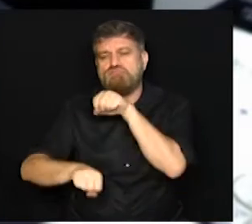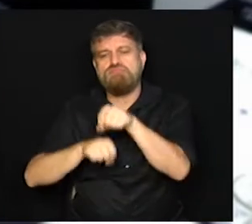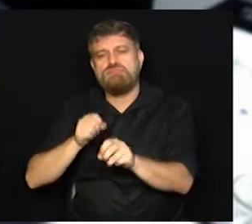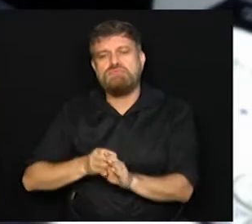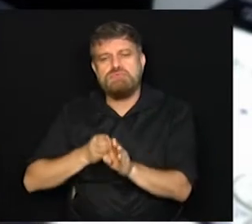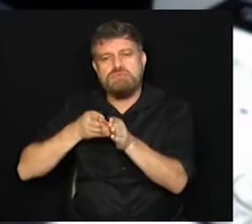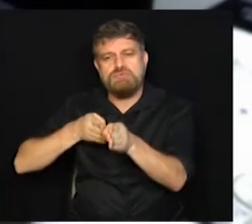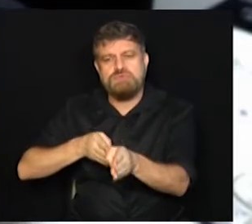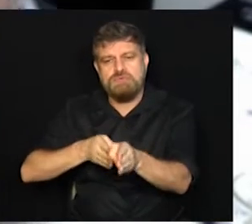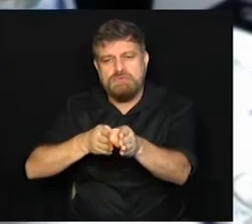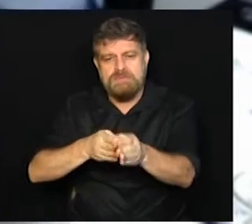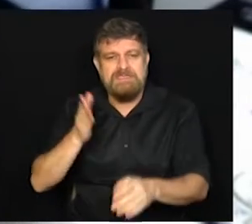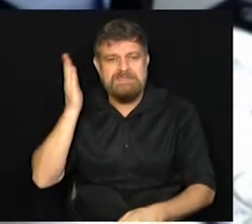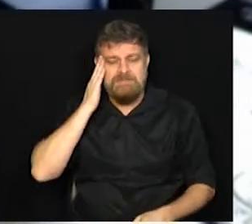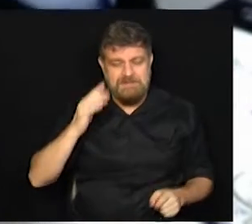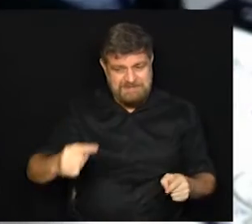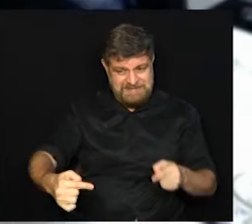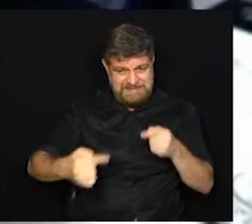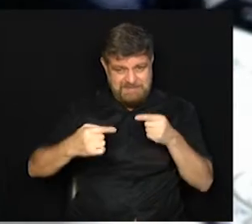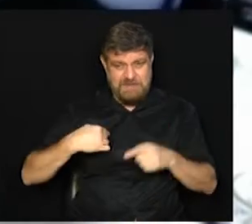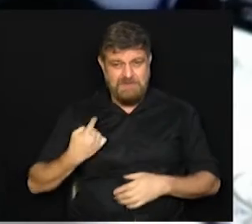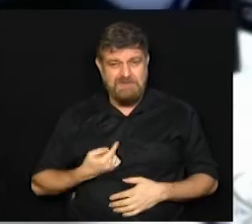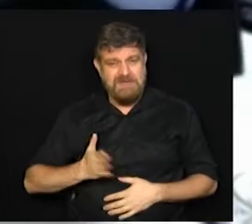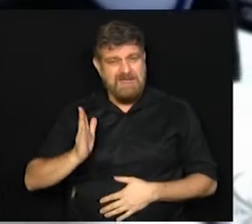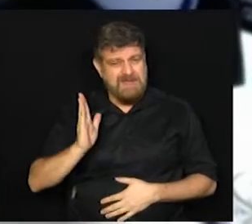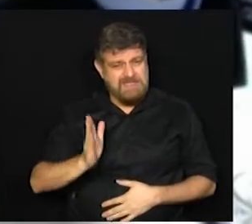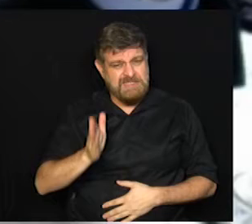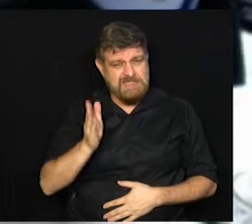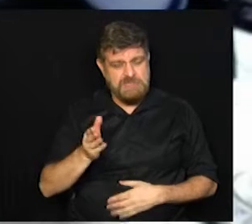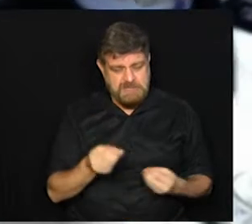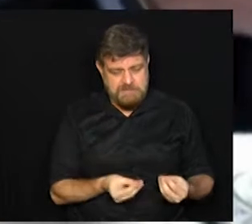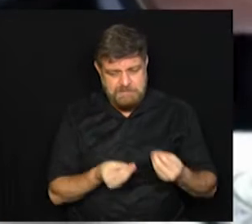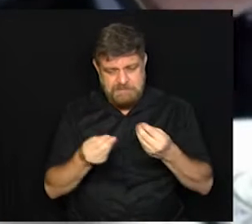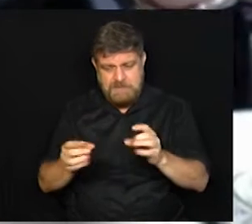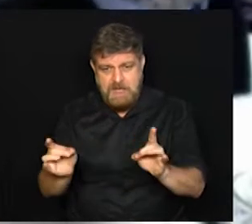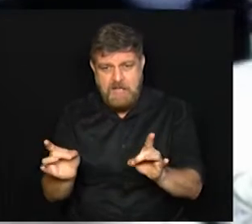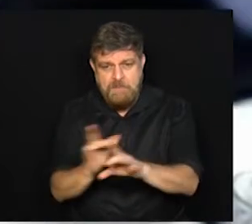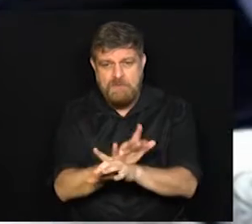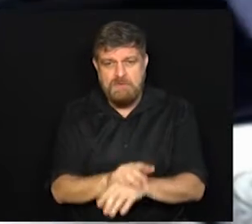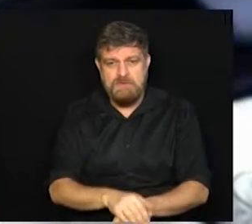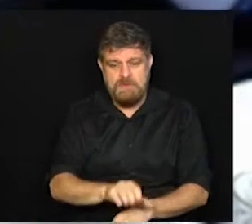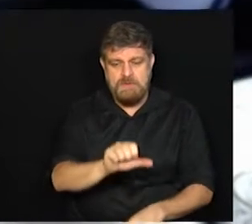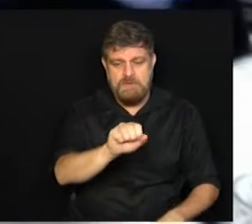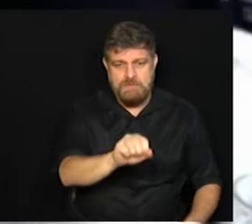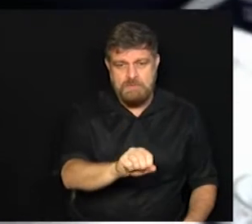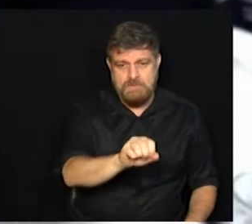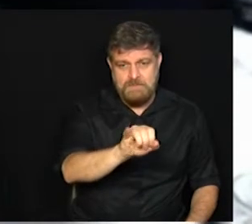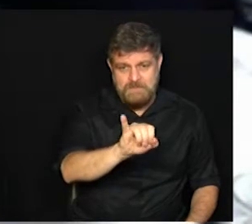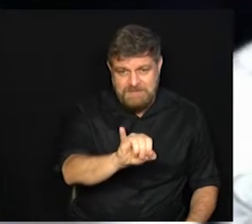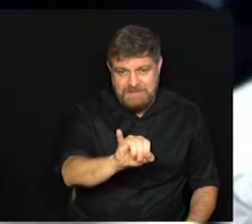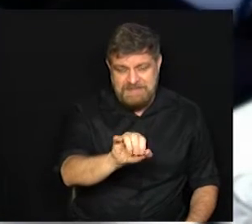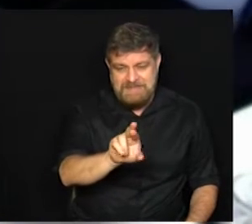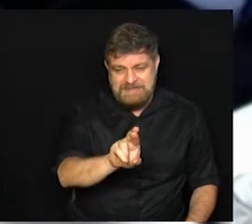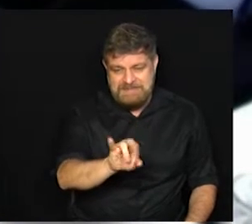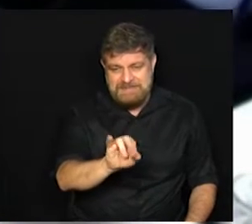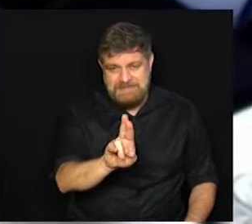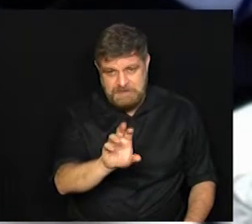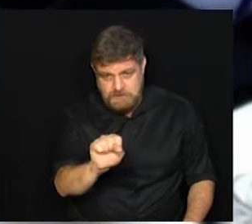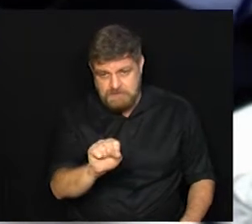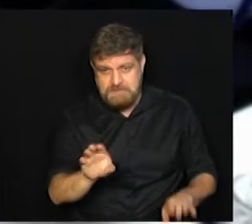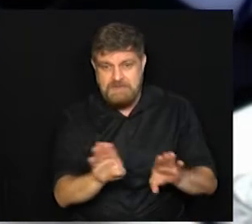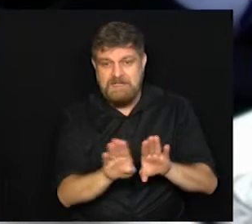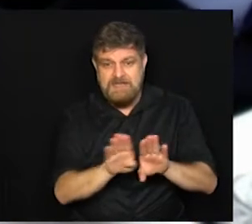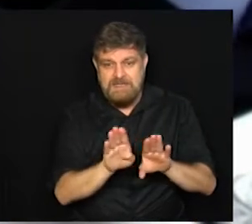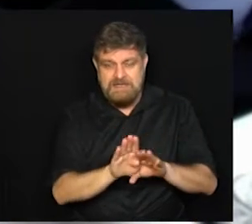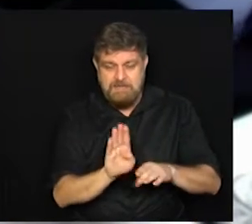um grande desafio. Nós já entregamos recentemente a ciclovia dos Círios, finalizamos, na verdade, a dos Amarais também,